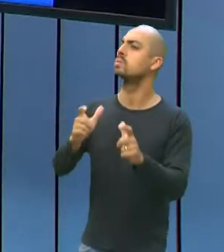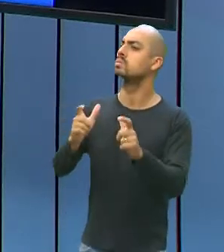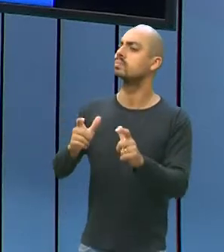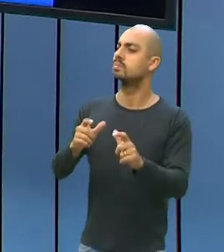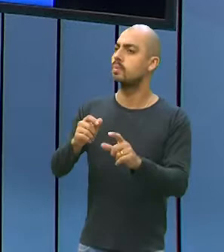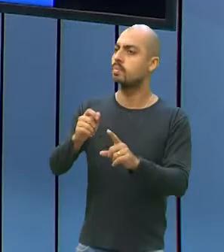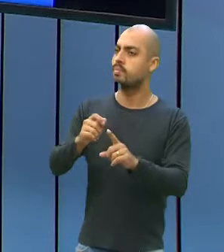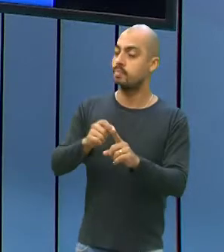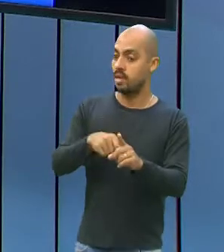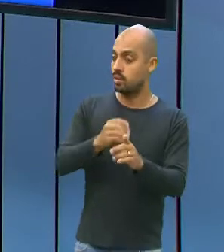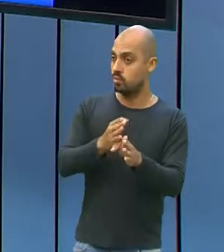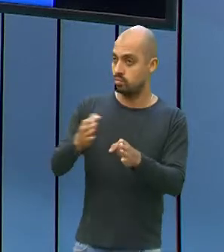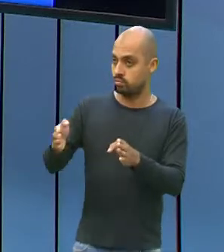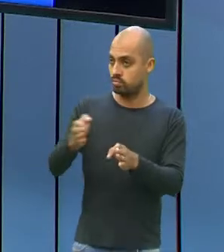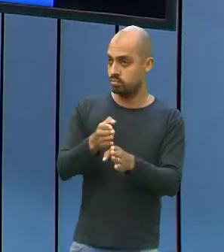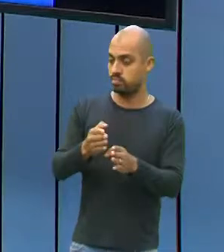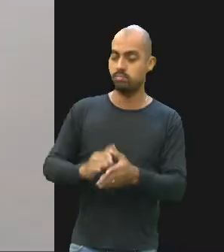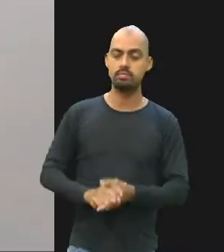Raíssa?